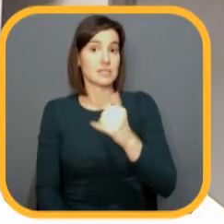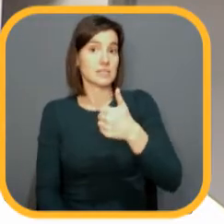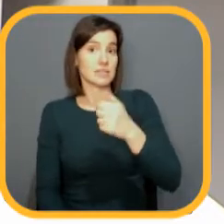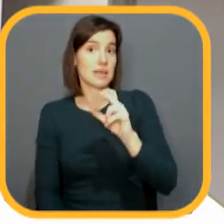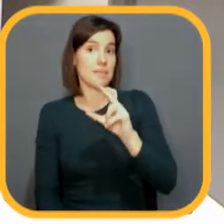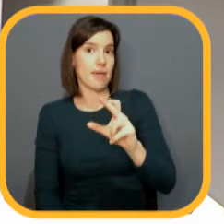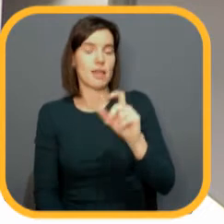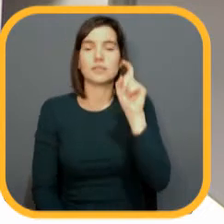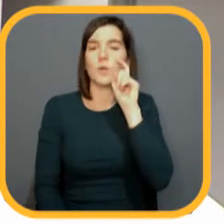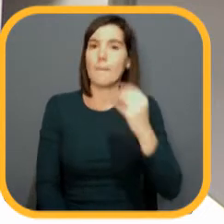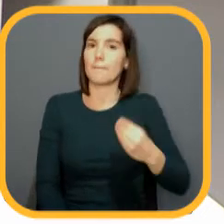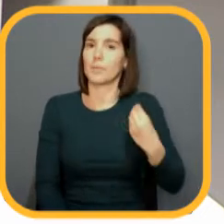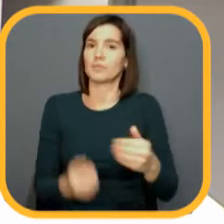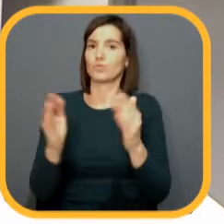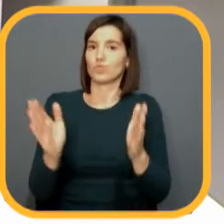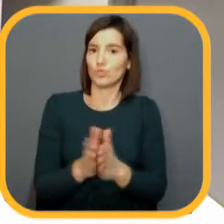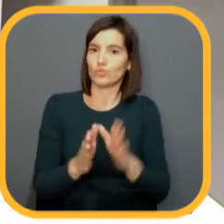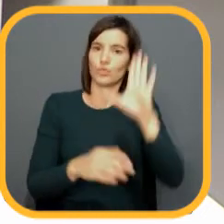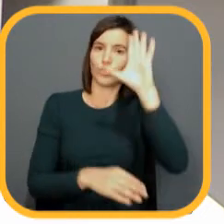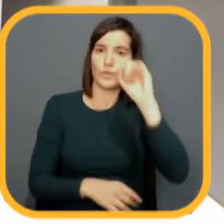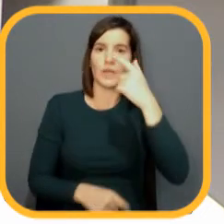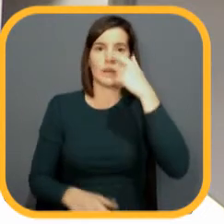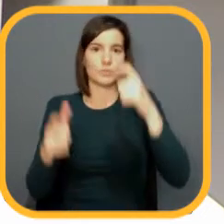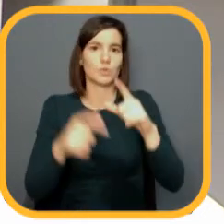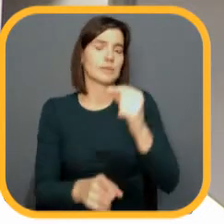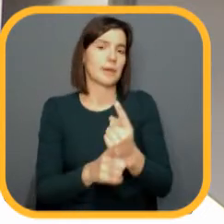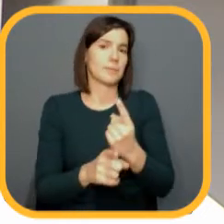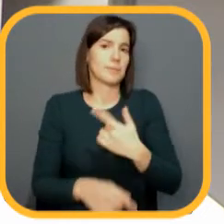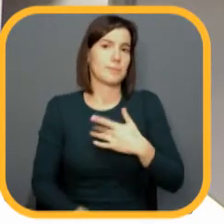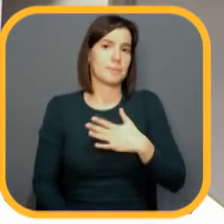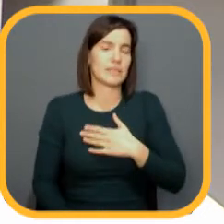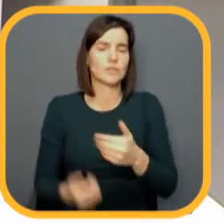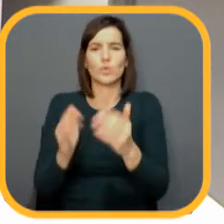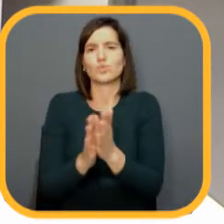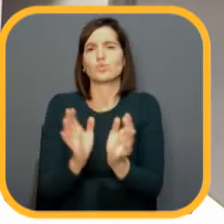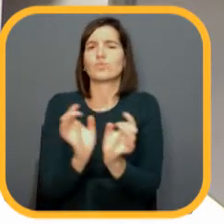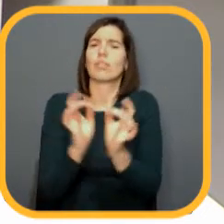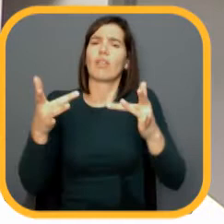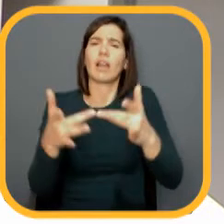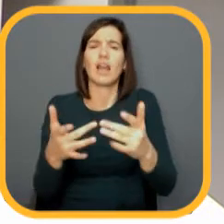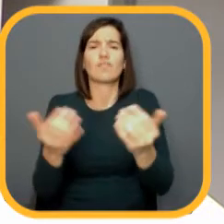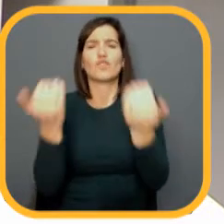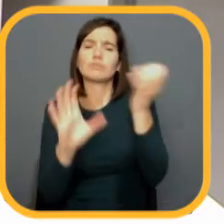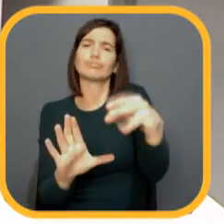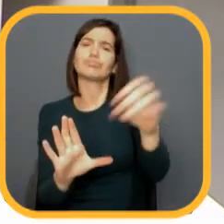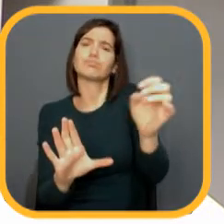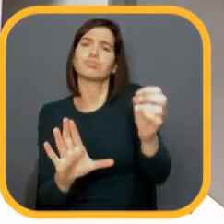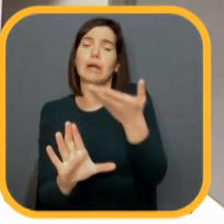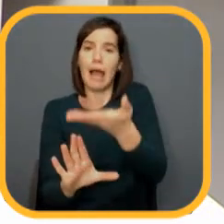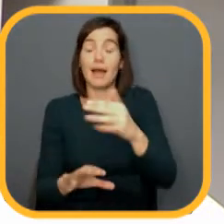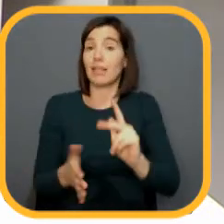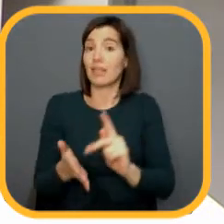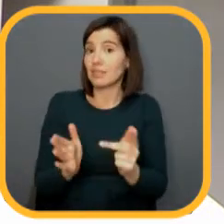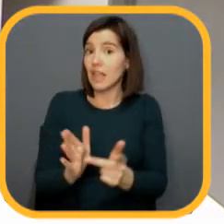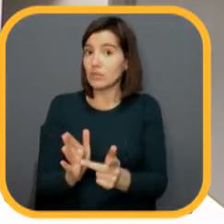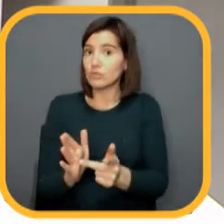A cibersegurança é hoje uma preocupação de todos. Governos, pessoas e empresas, todos utilizam os meios digitais para armazenar dados,